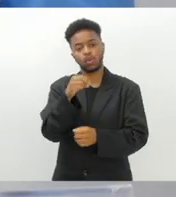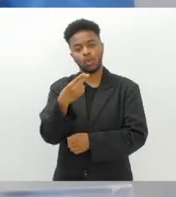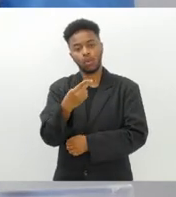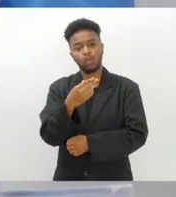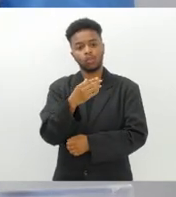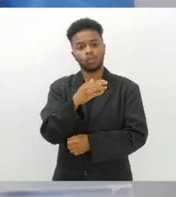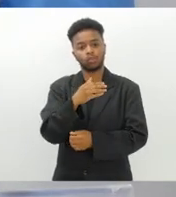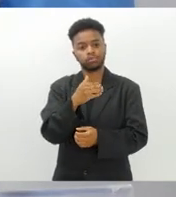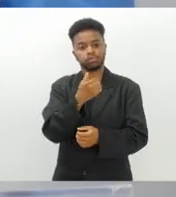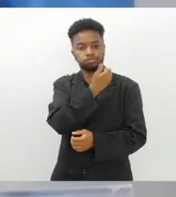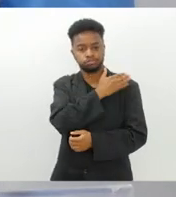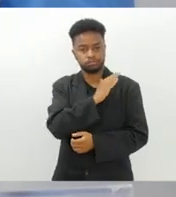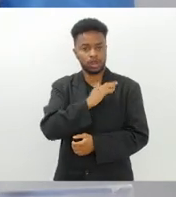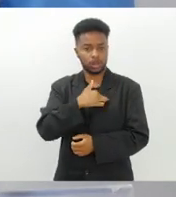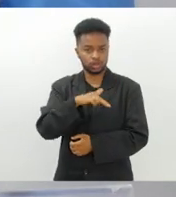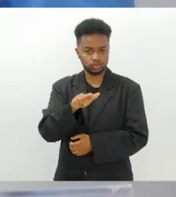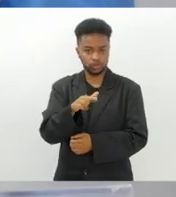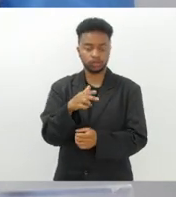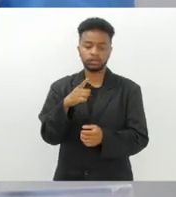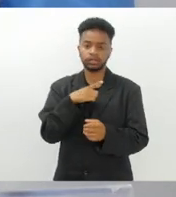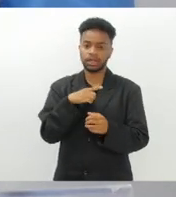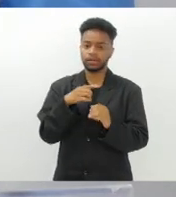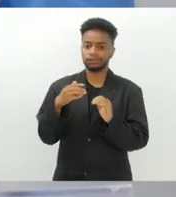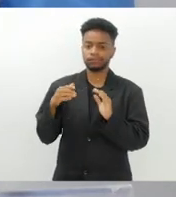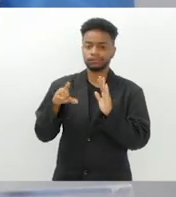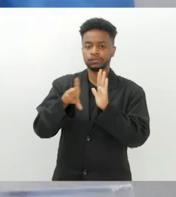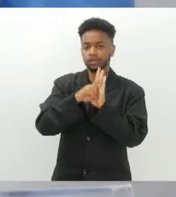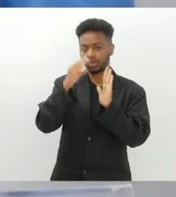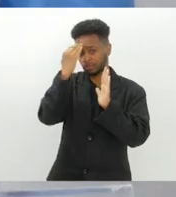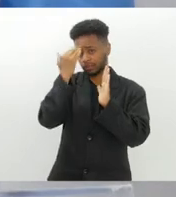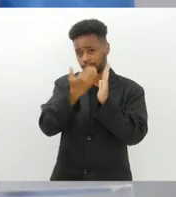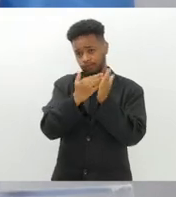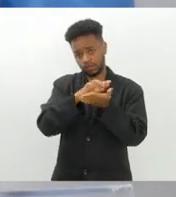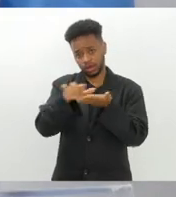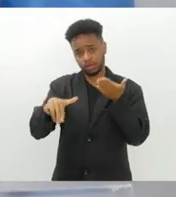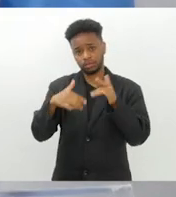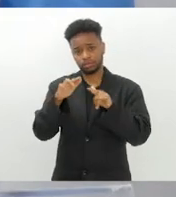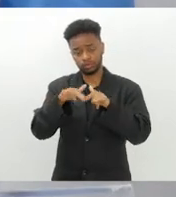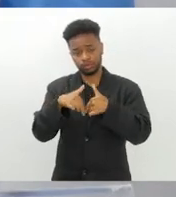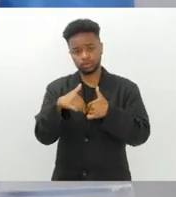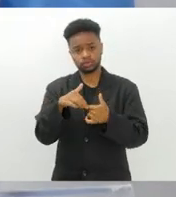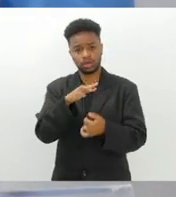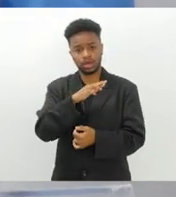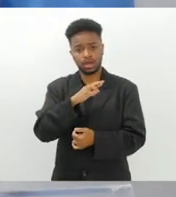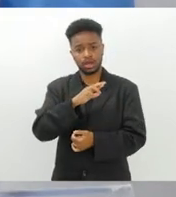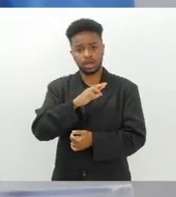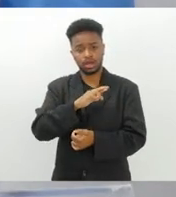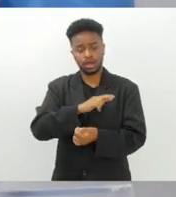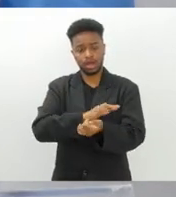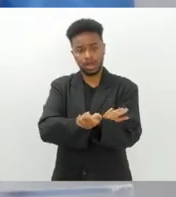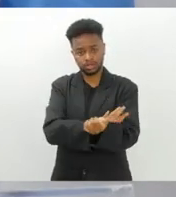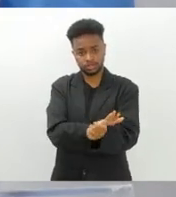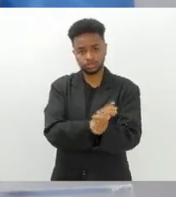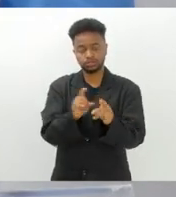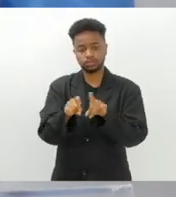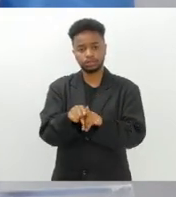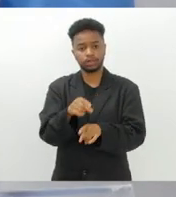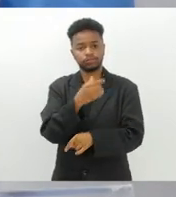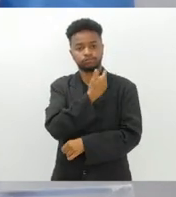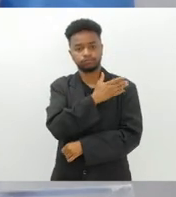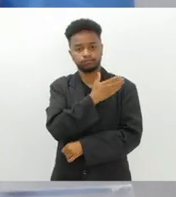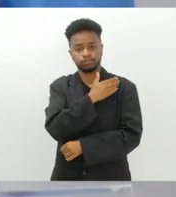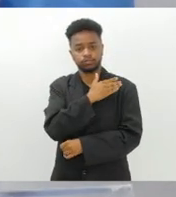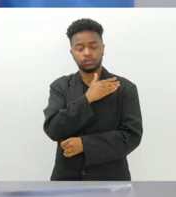vários cúmplices, né? Tanto pelo racismo quanto pela intolerância religiosa, né? Ampliamos